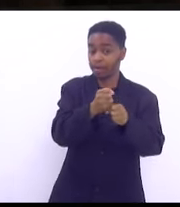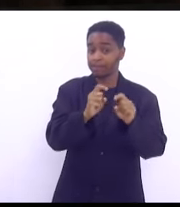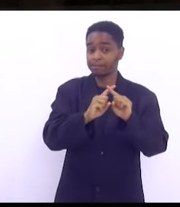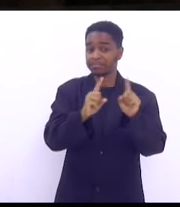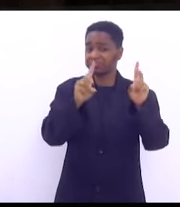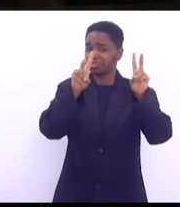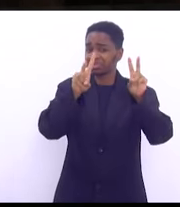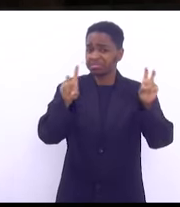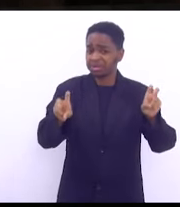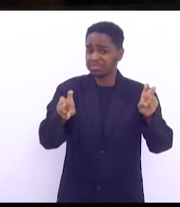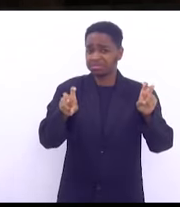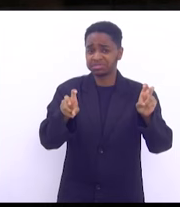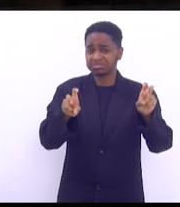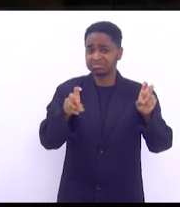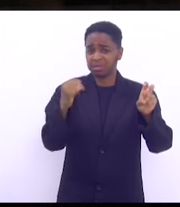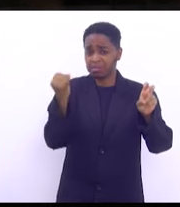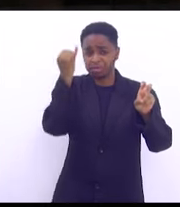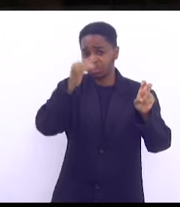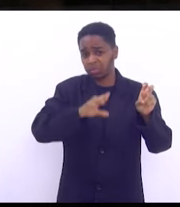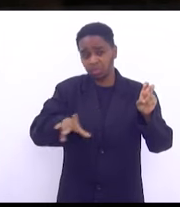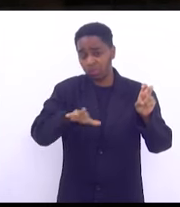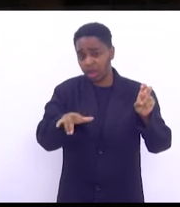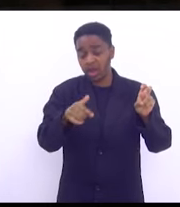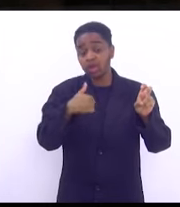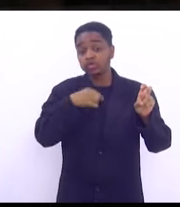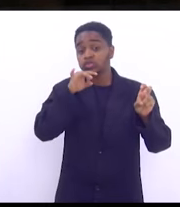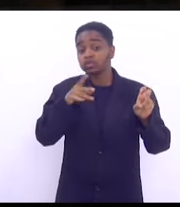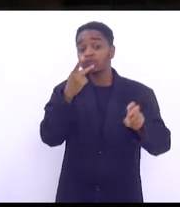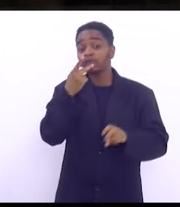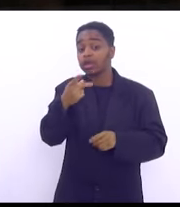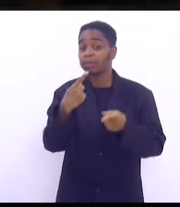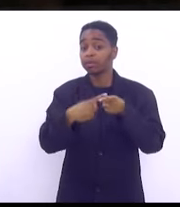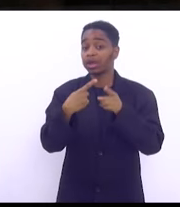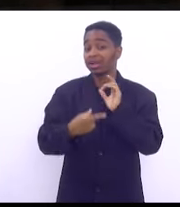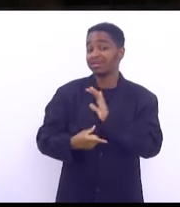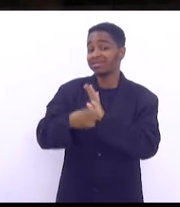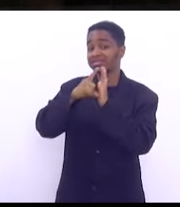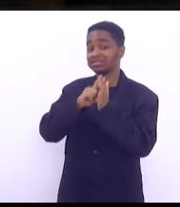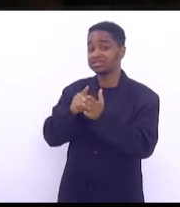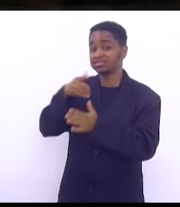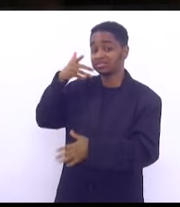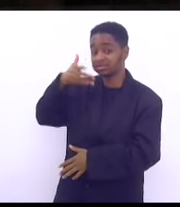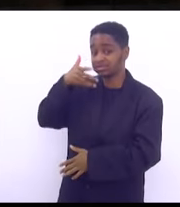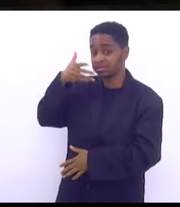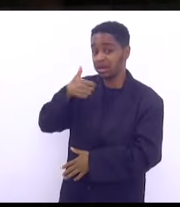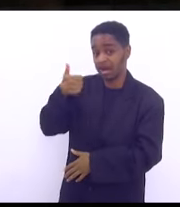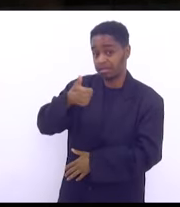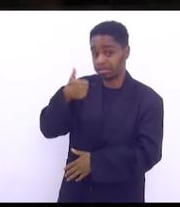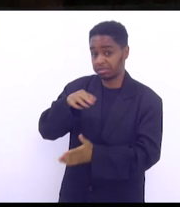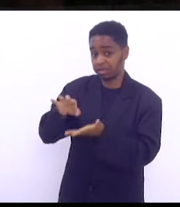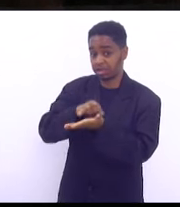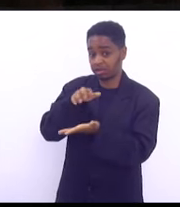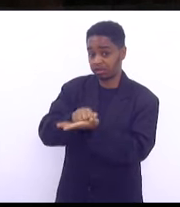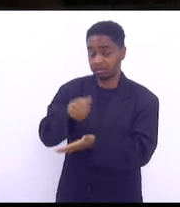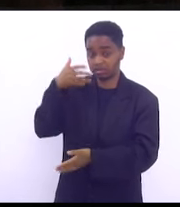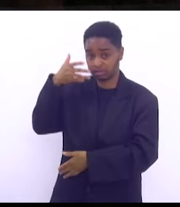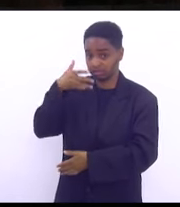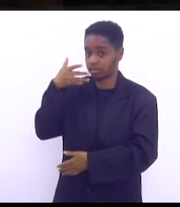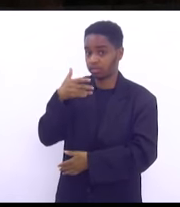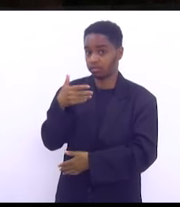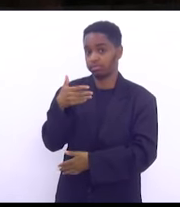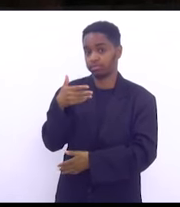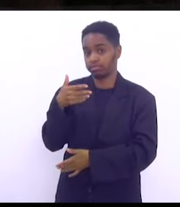tema absolutamente relevante, só foi colocado porque foi trazido aqui pela primeira